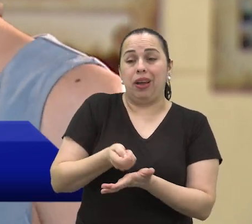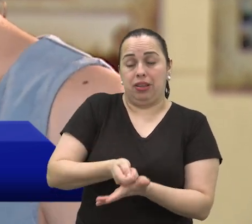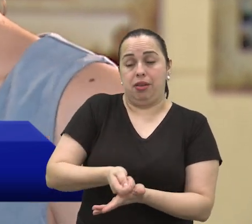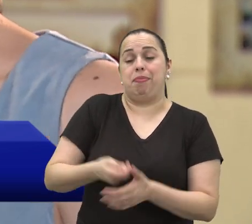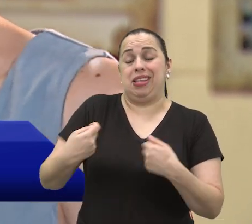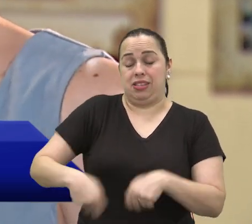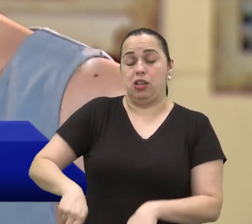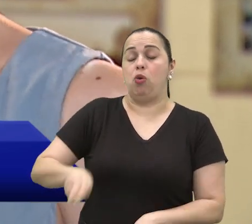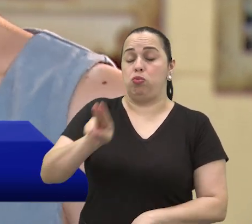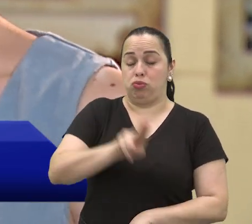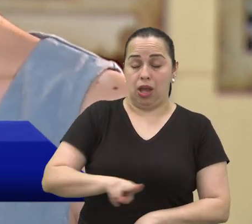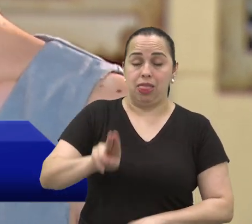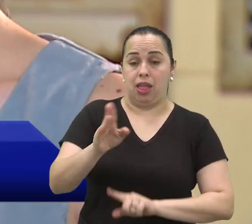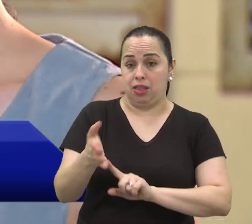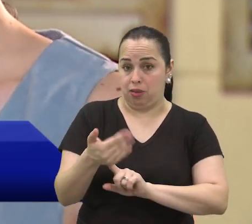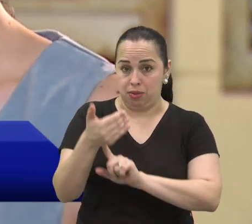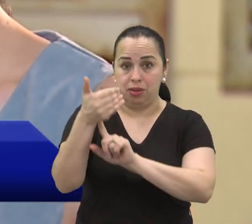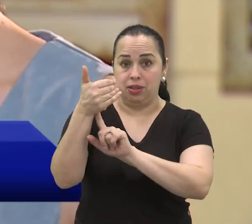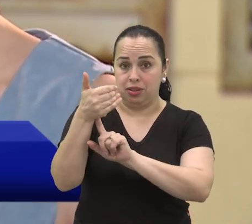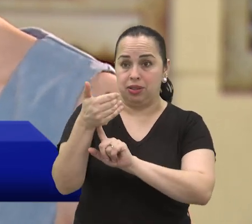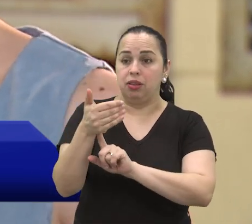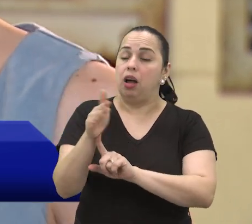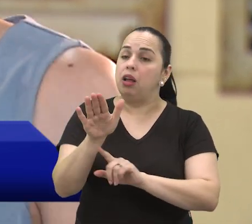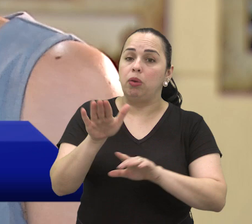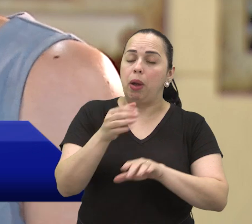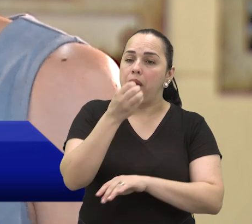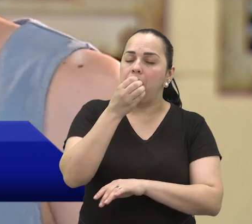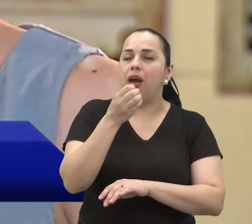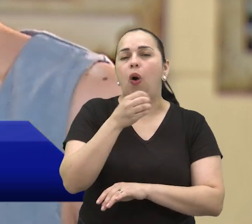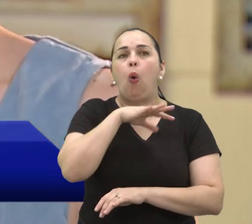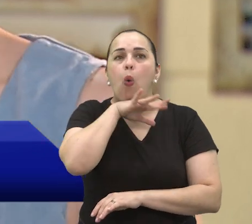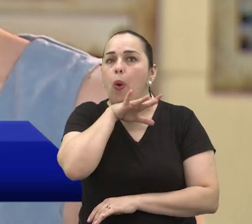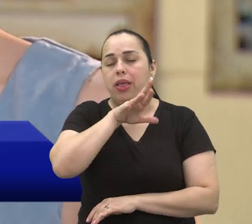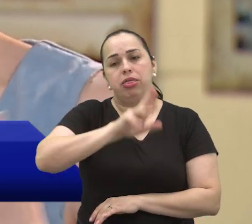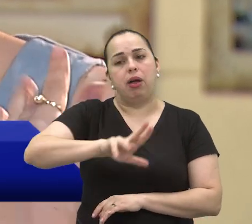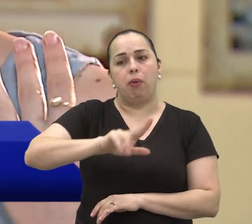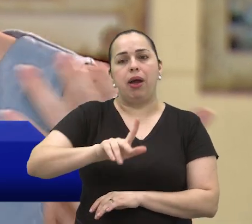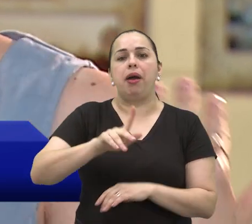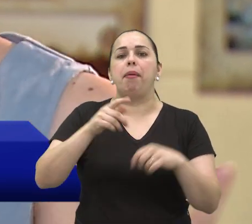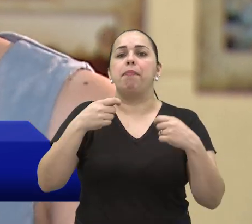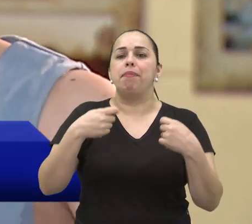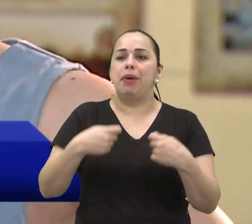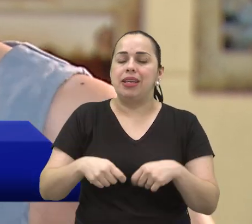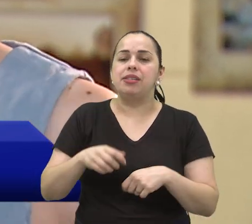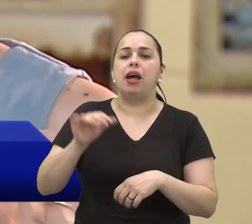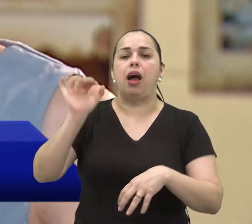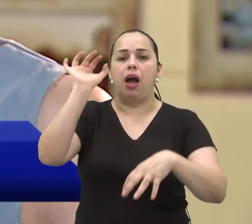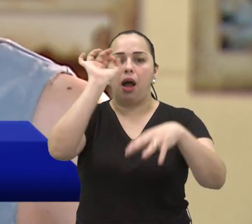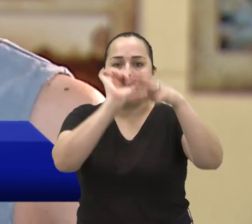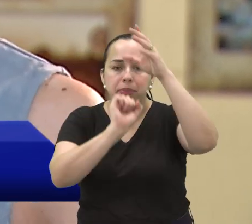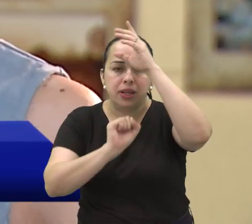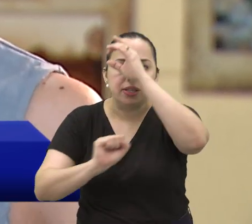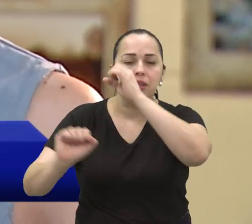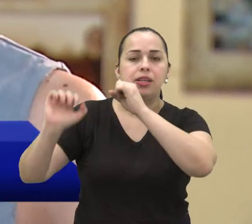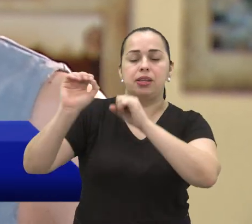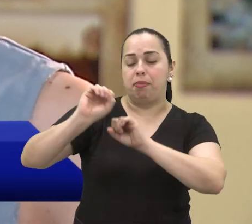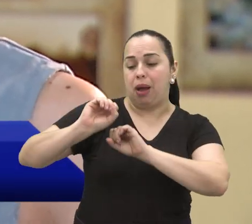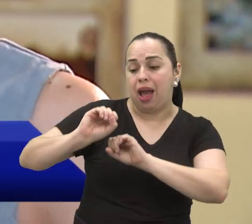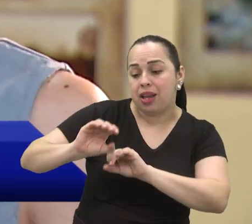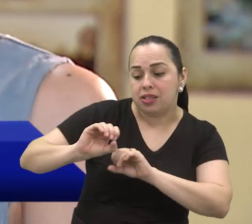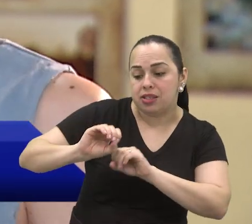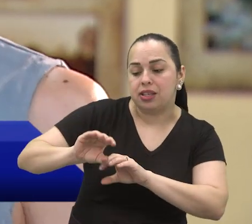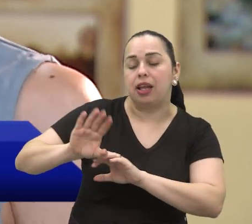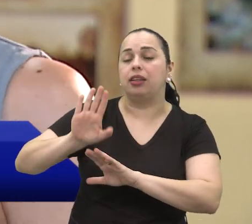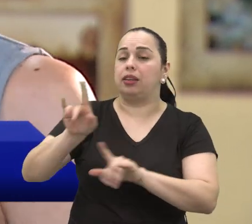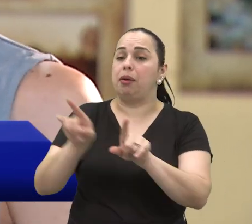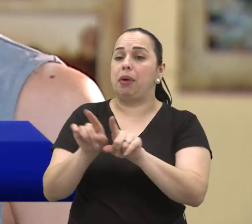de tecnologia, que não é necessariamente uma coisa ruim. A gente sabe que a gente precisa envolver, né, a tecnologia até